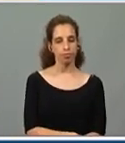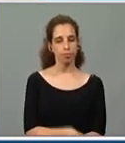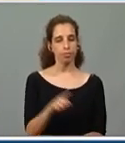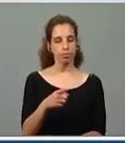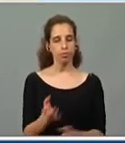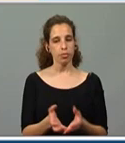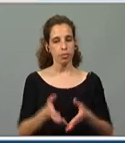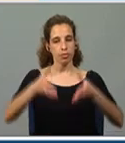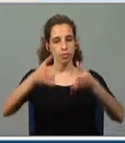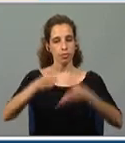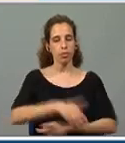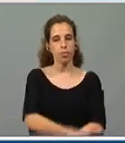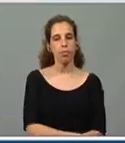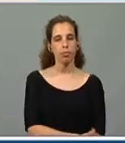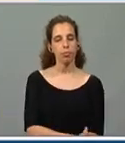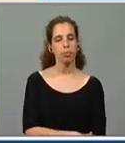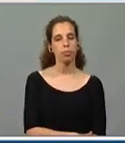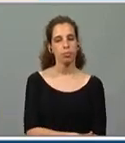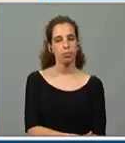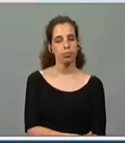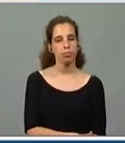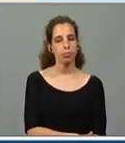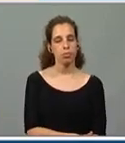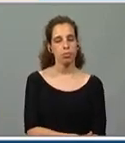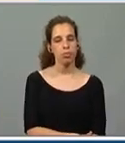um gobelet.